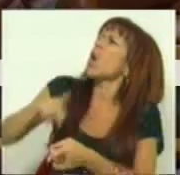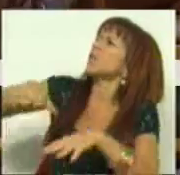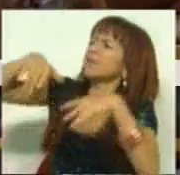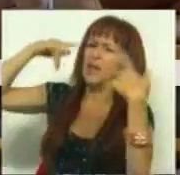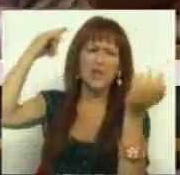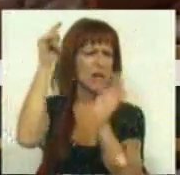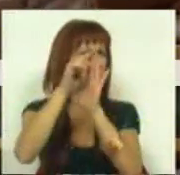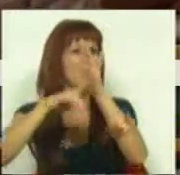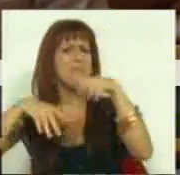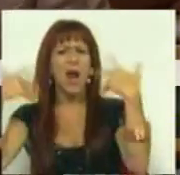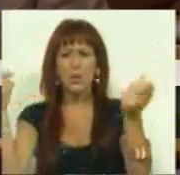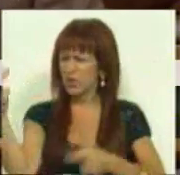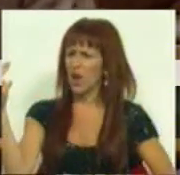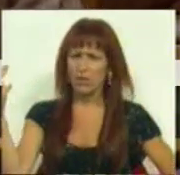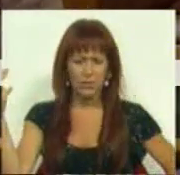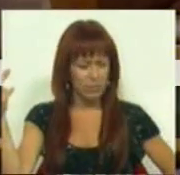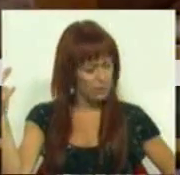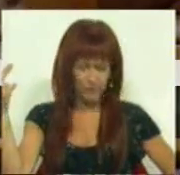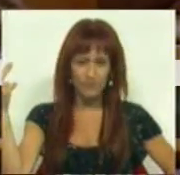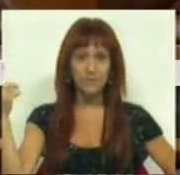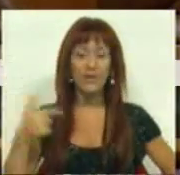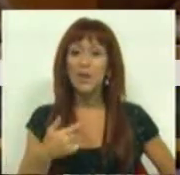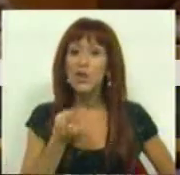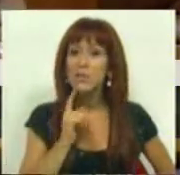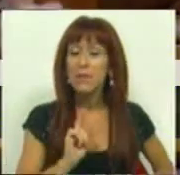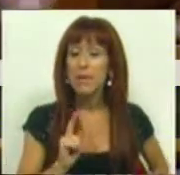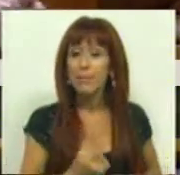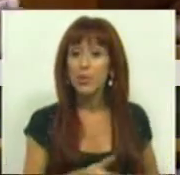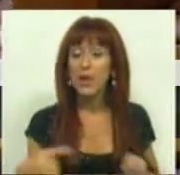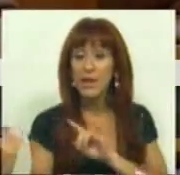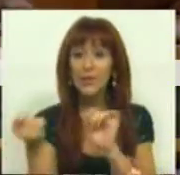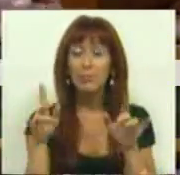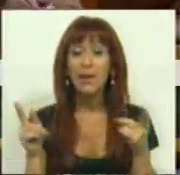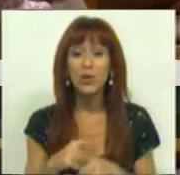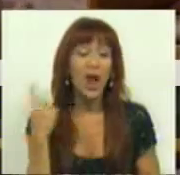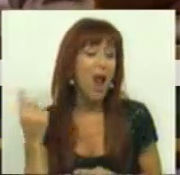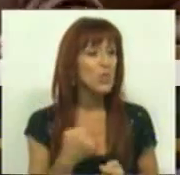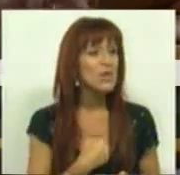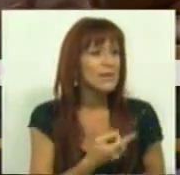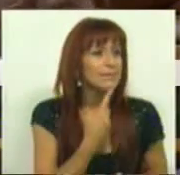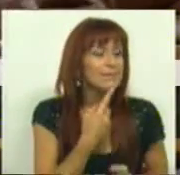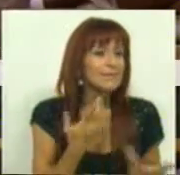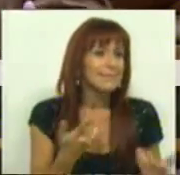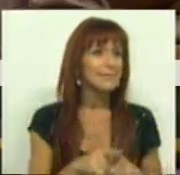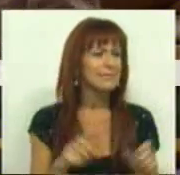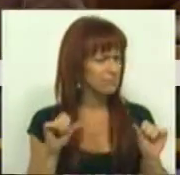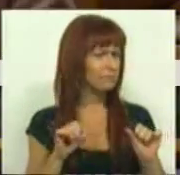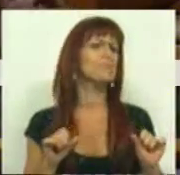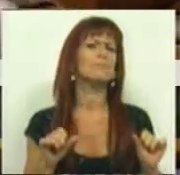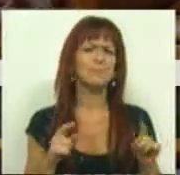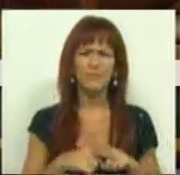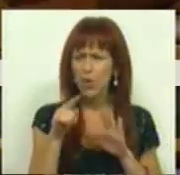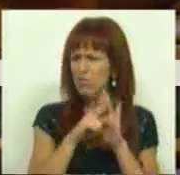do memorando com a Troika? Não se percebe bem porque o debate, uns entendem e mal